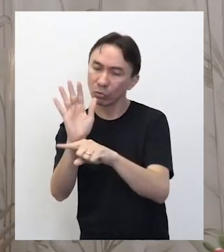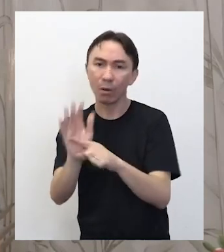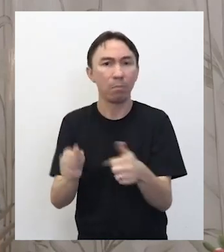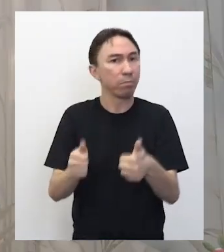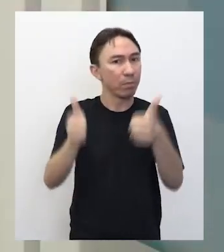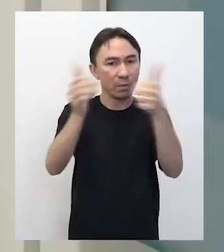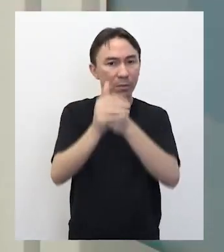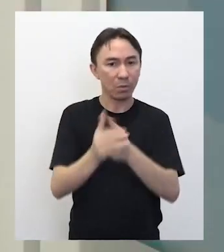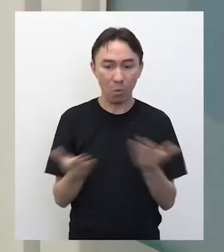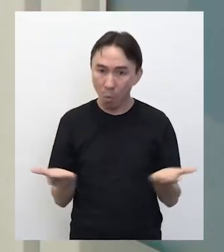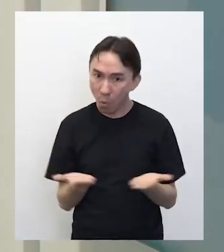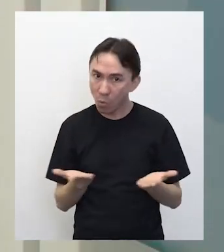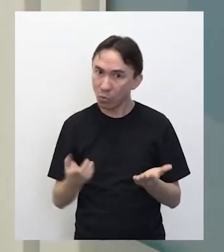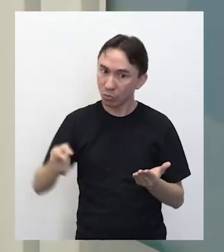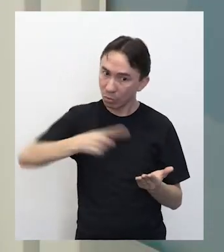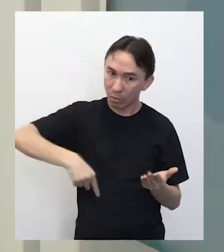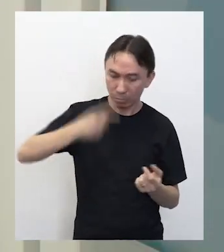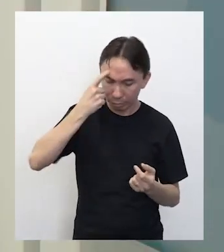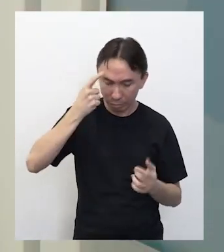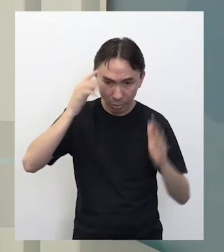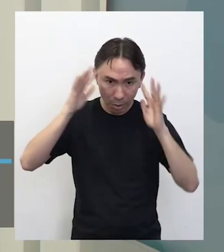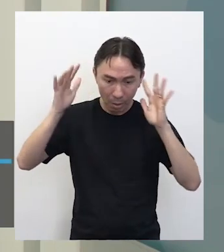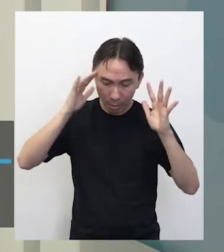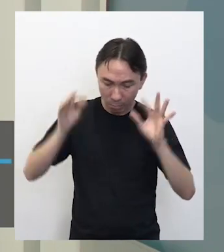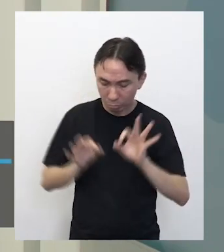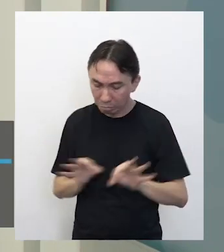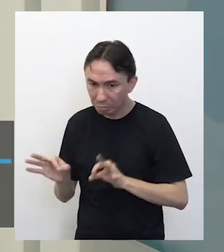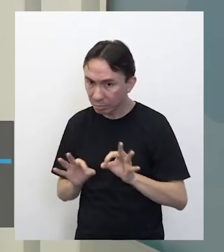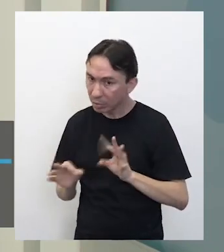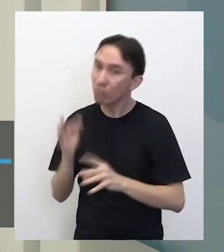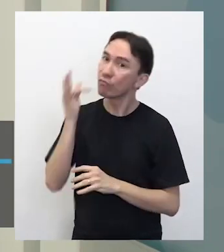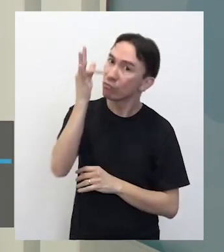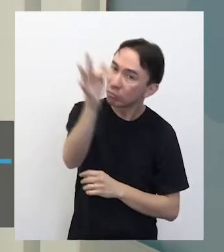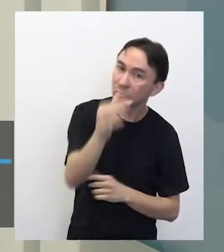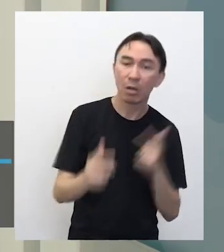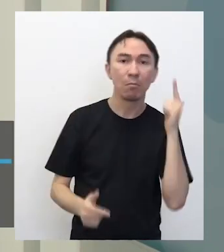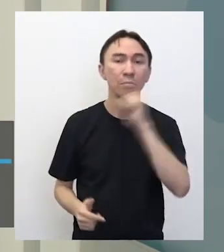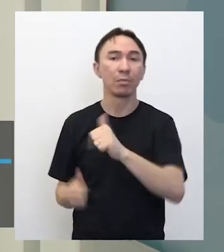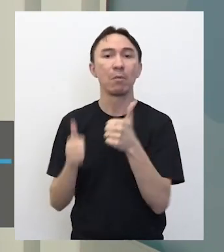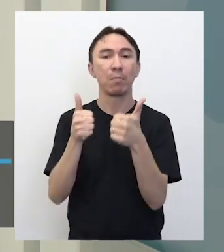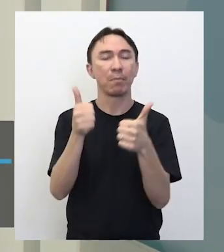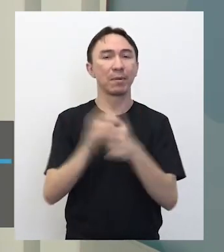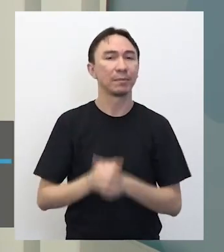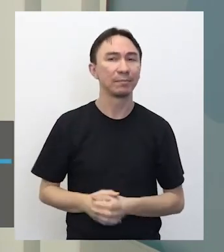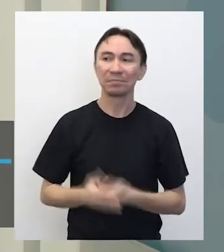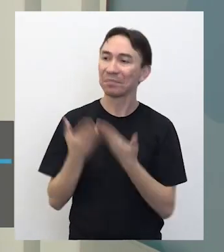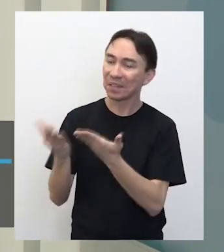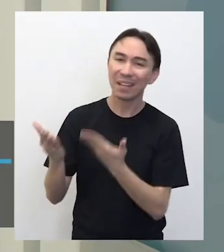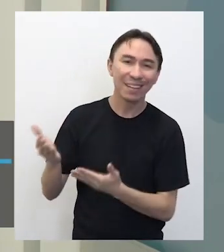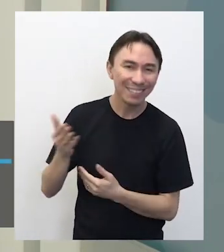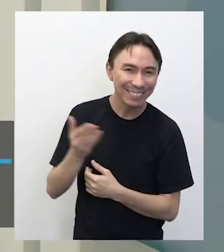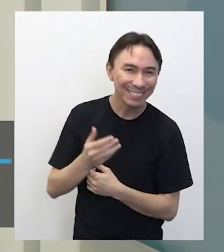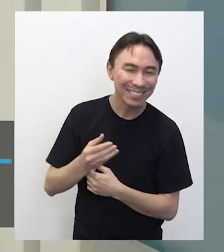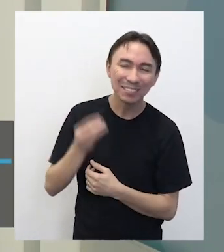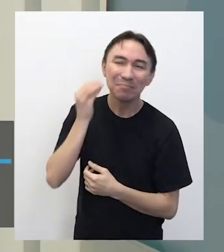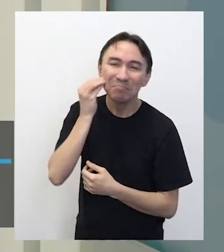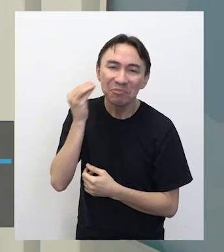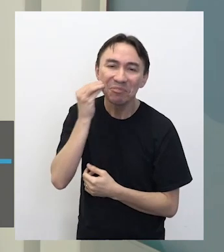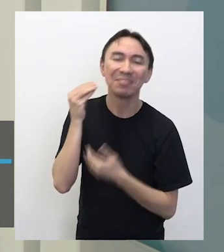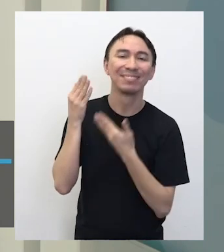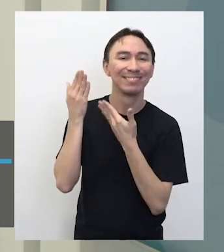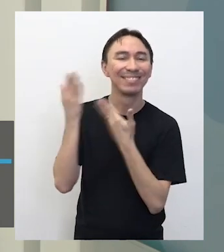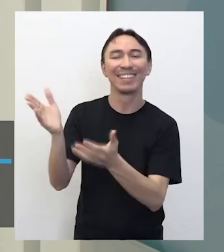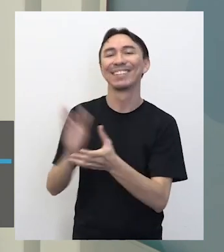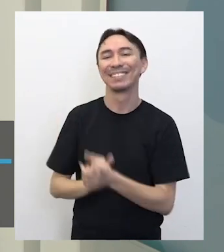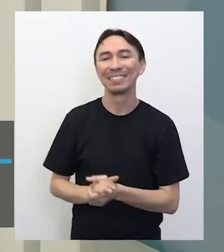amanhã. Vou mandar um beijo para a Alba. Vou pedir para vocês compartilharem aqui no chat, né, o que vocês